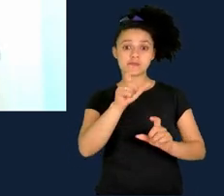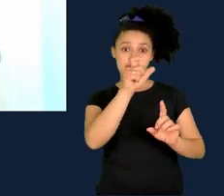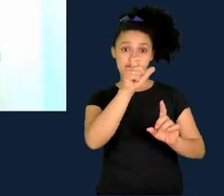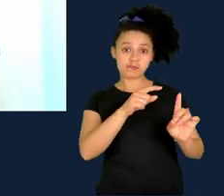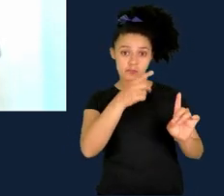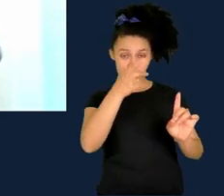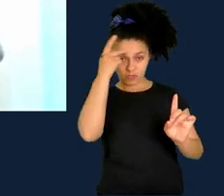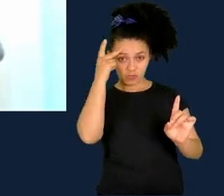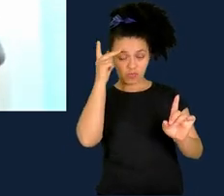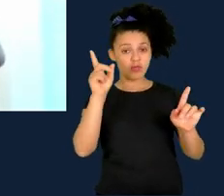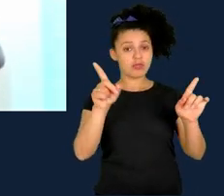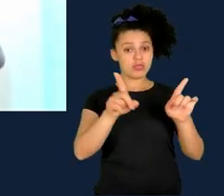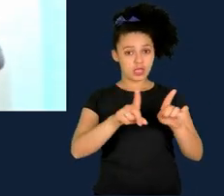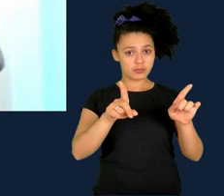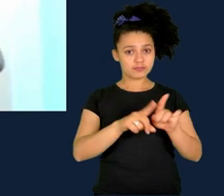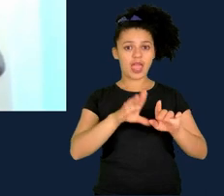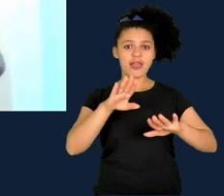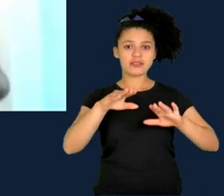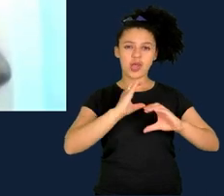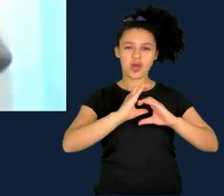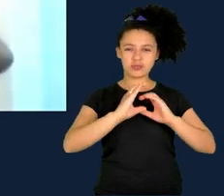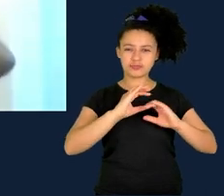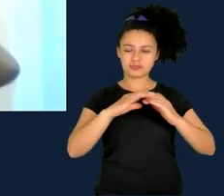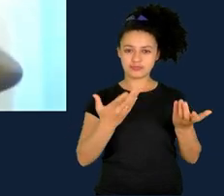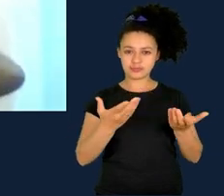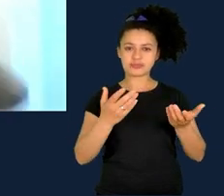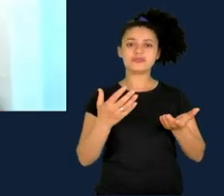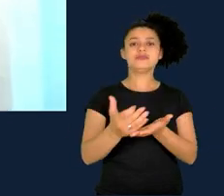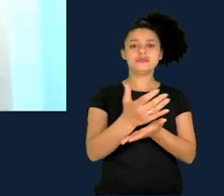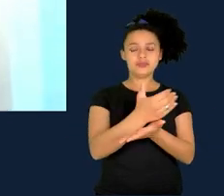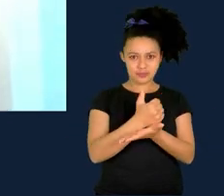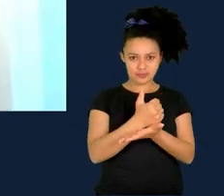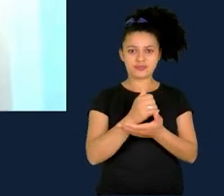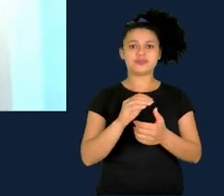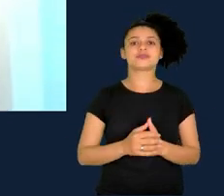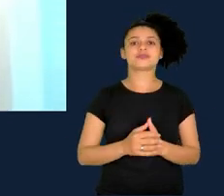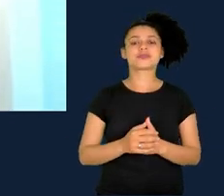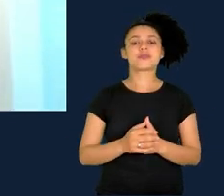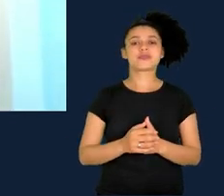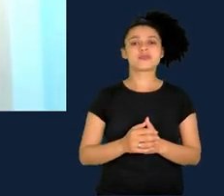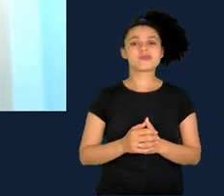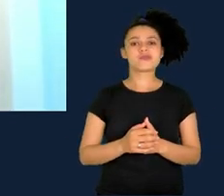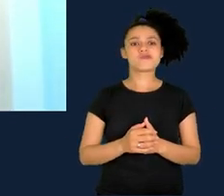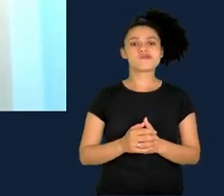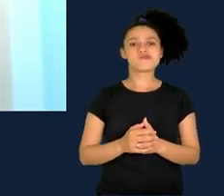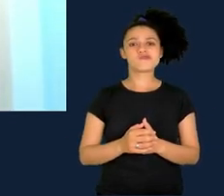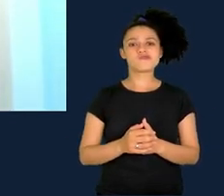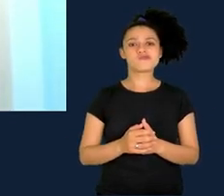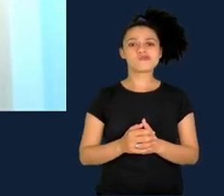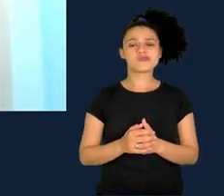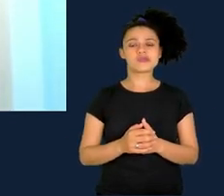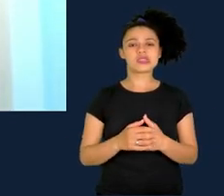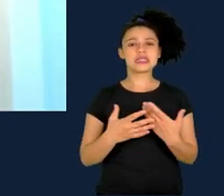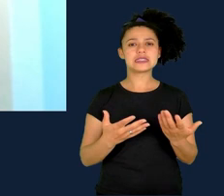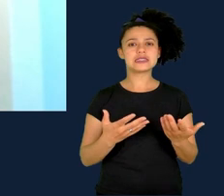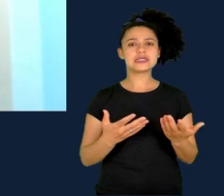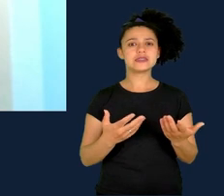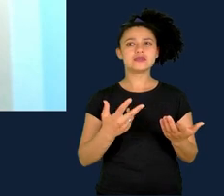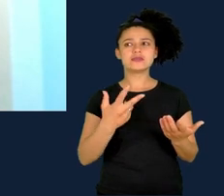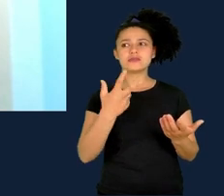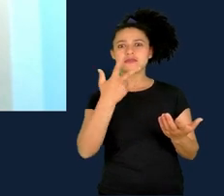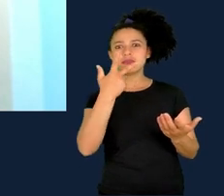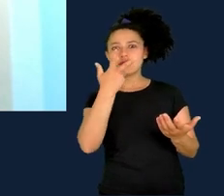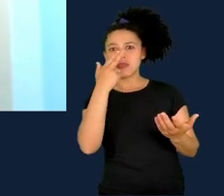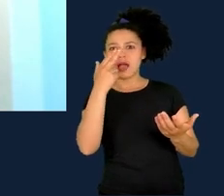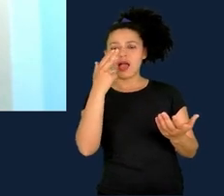corre o risco, na comunicação de dados, de ser muito se destacar demais